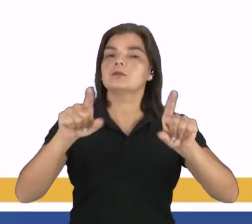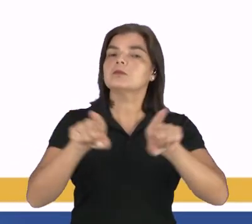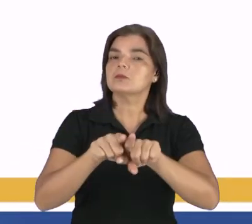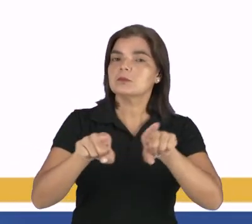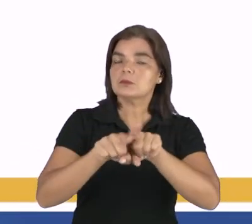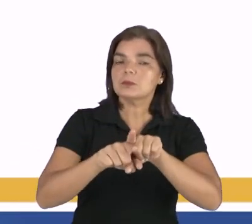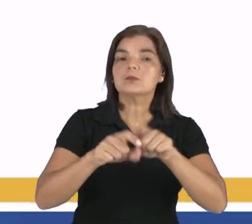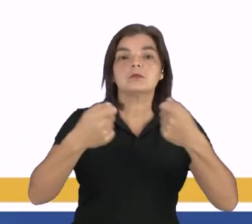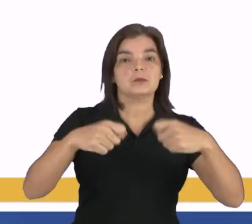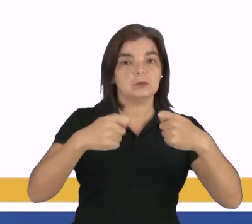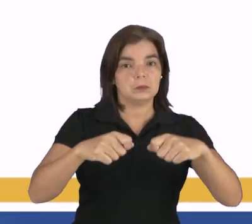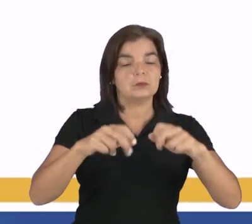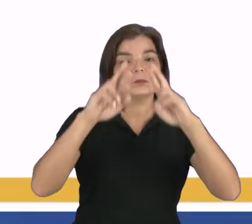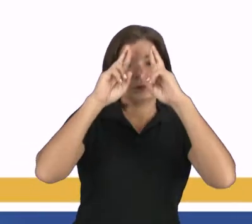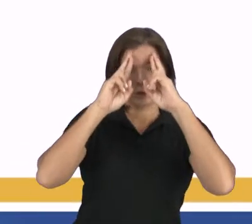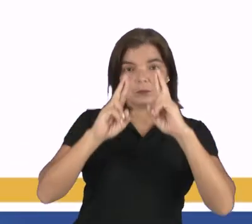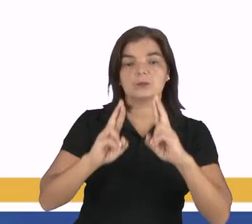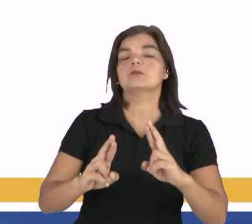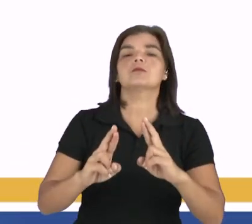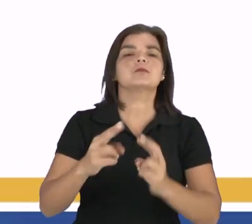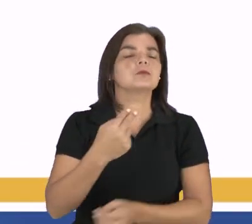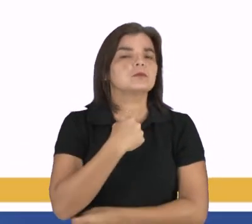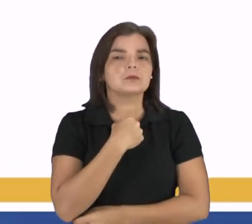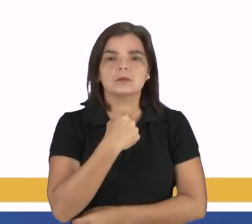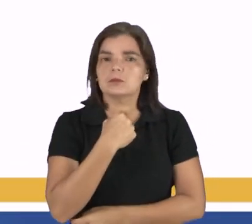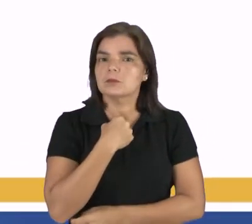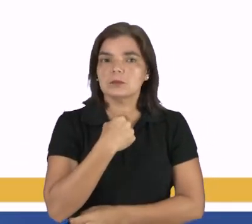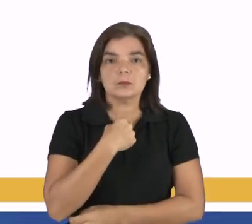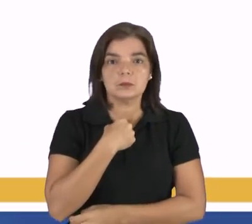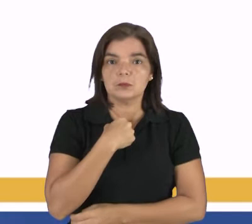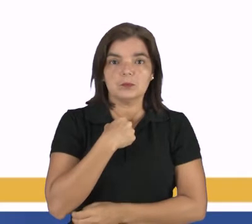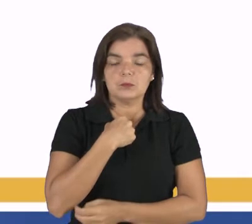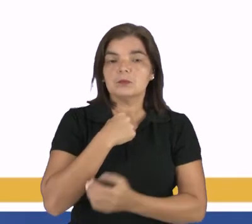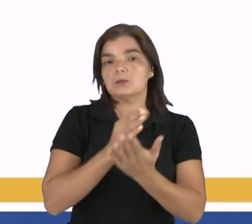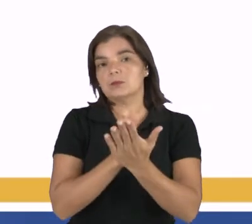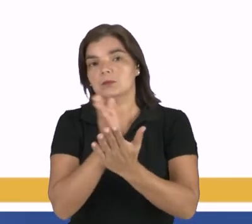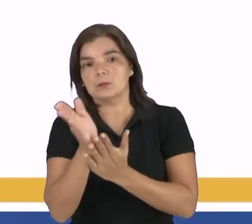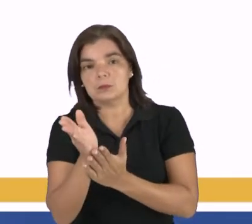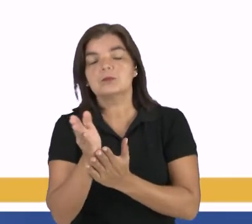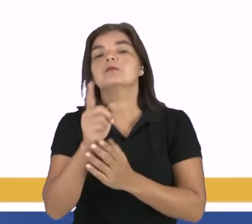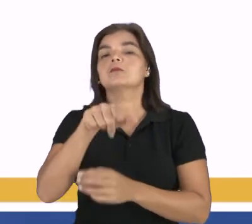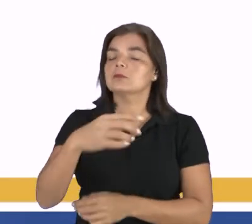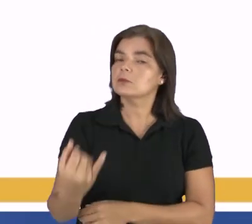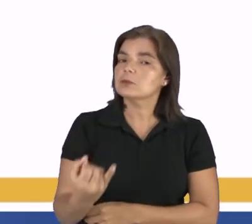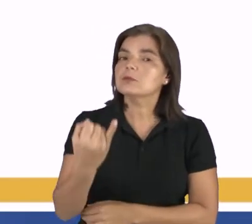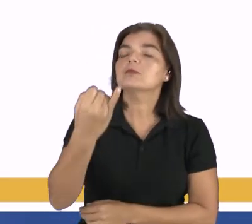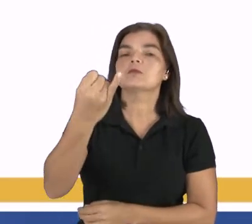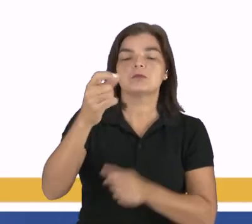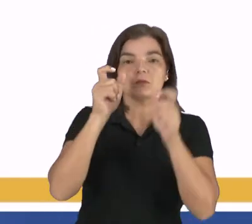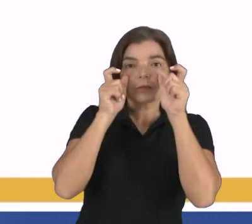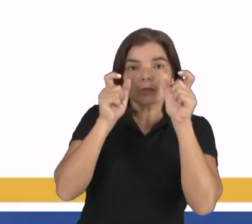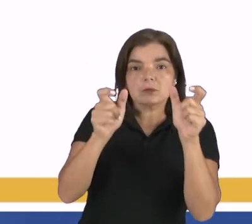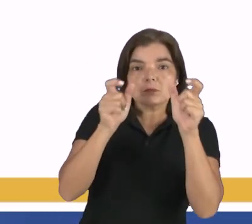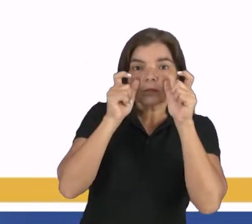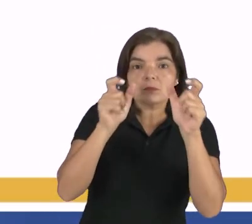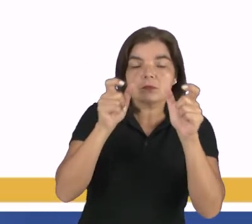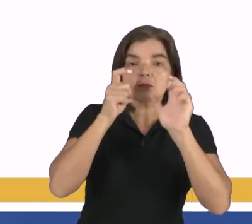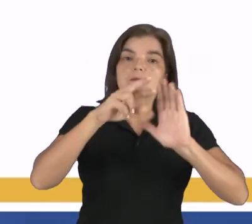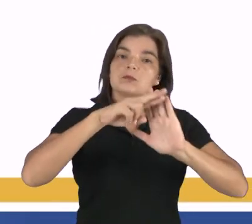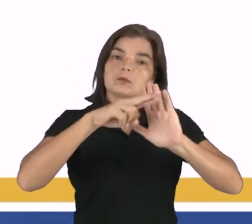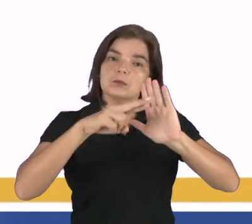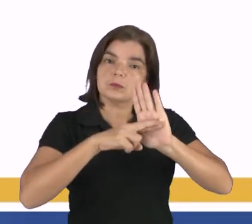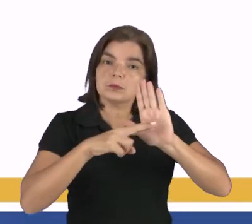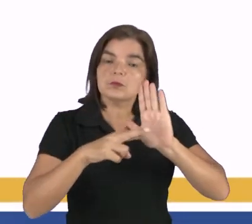comunicação, eles devem ser respeitados, você não pode fugir disso. Então, é muito importante que você se atenha a algumas